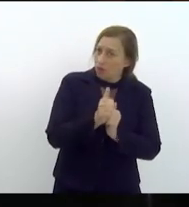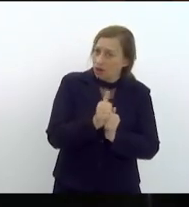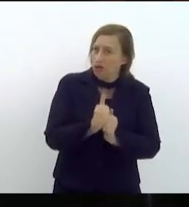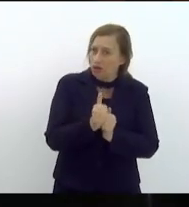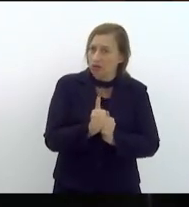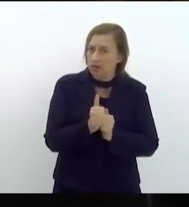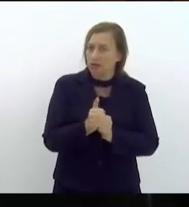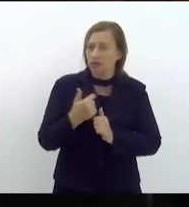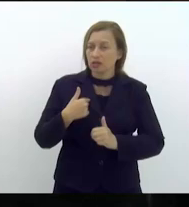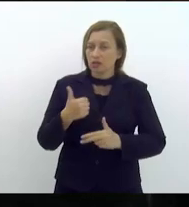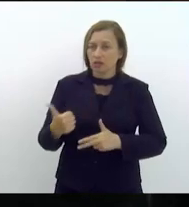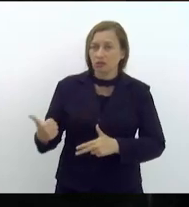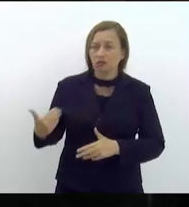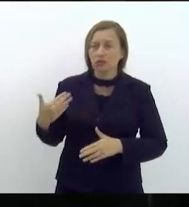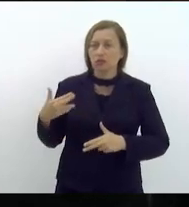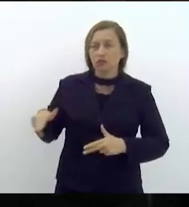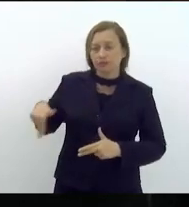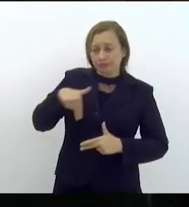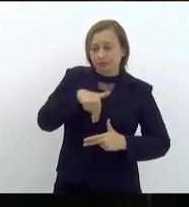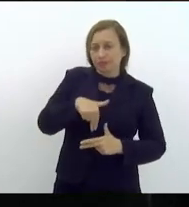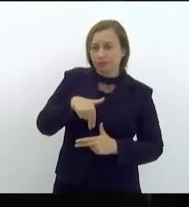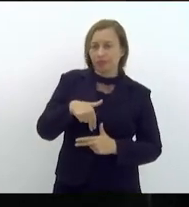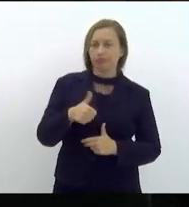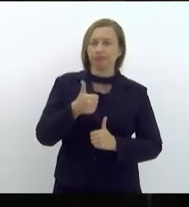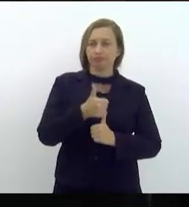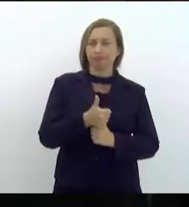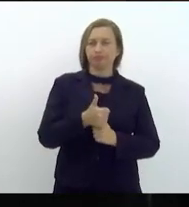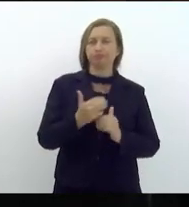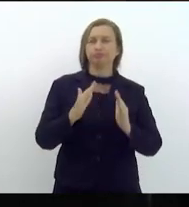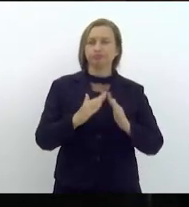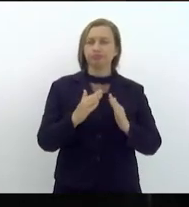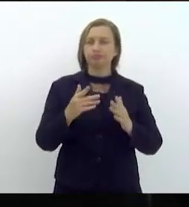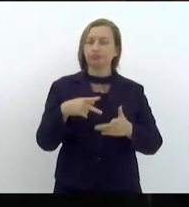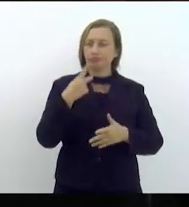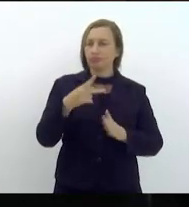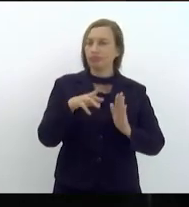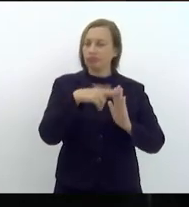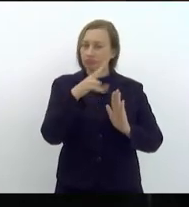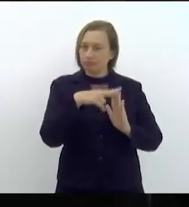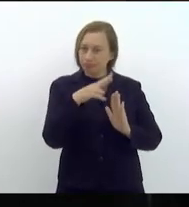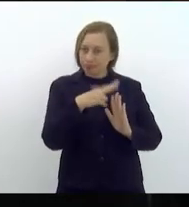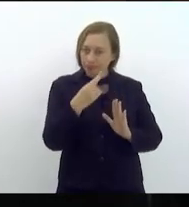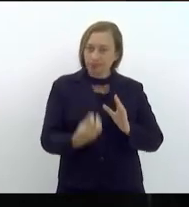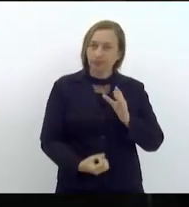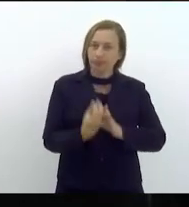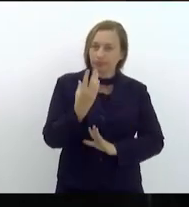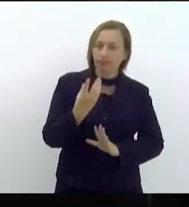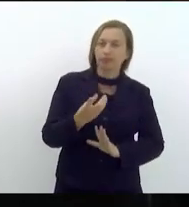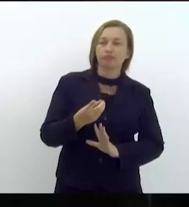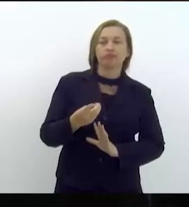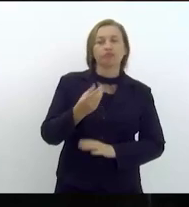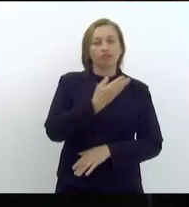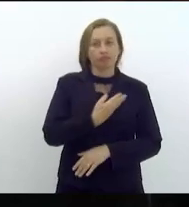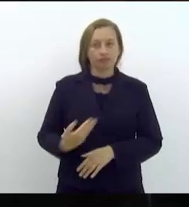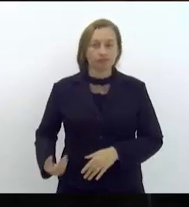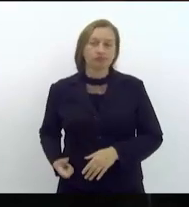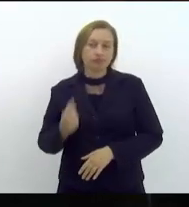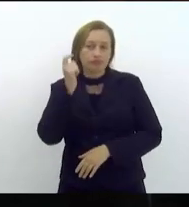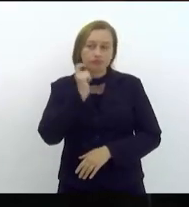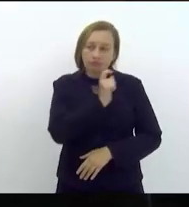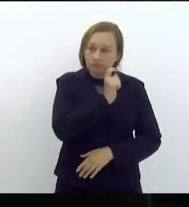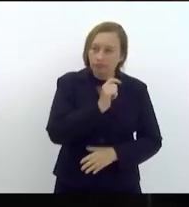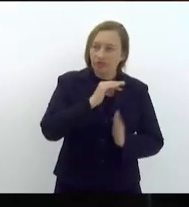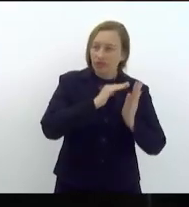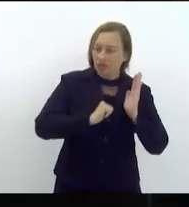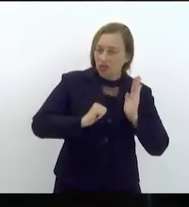desde que assumir nessa casa tem o dito que existia uma resolução editada pelo Governador Cláudio Castro que tirava o